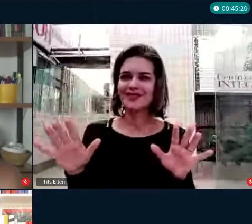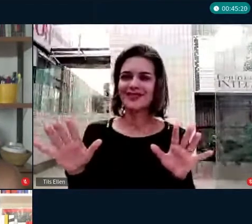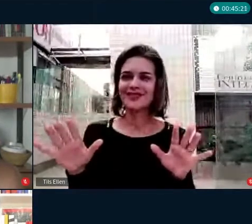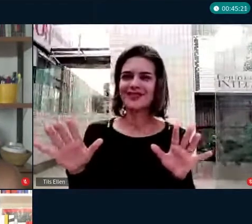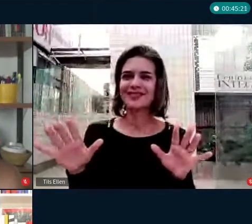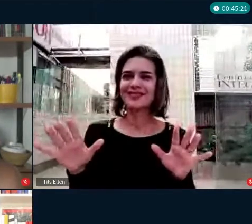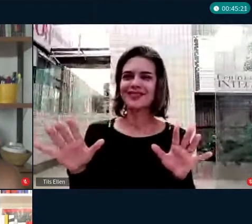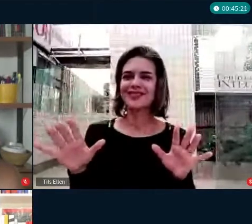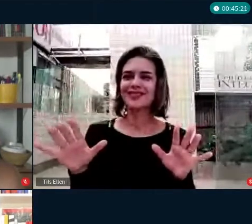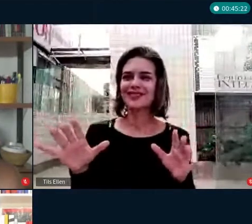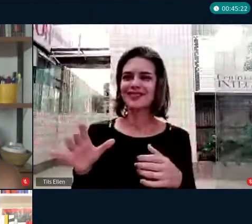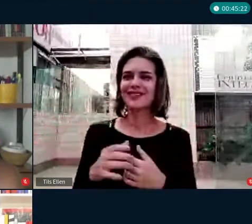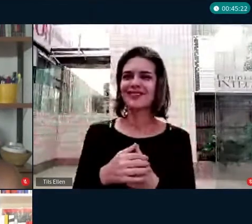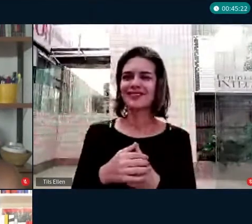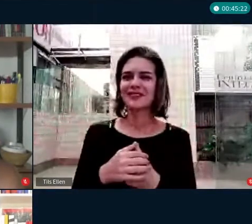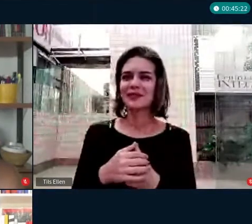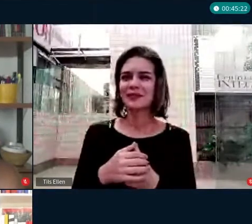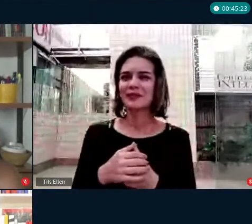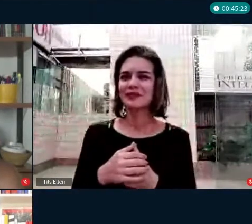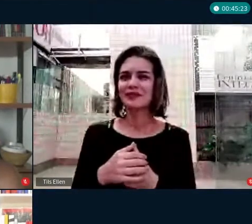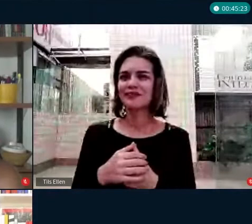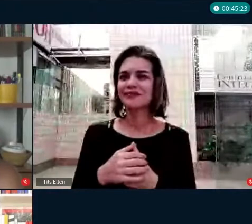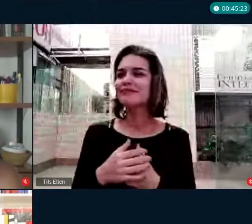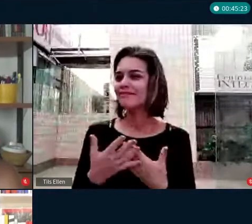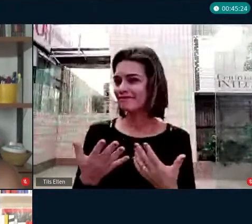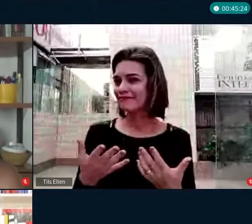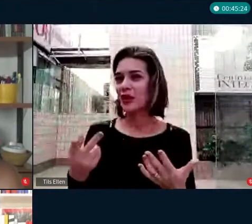uma inversão nessa situação